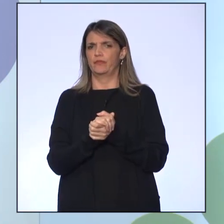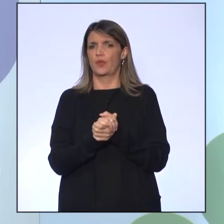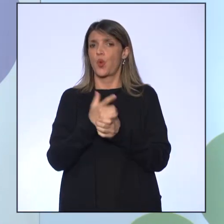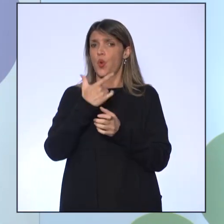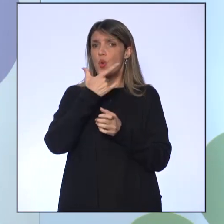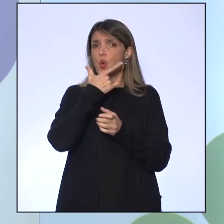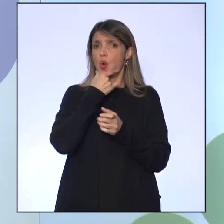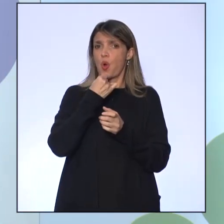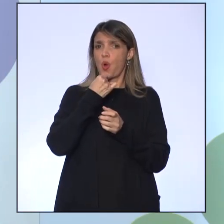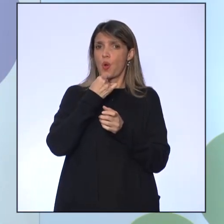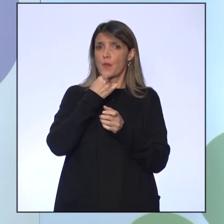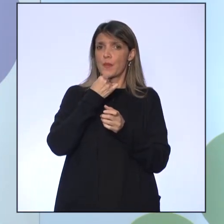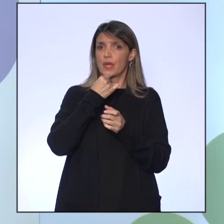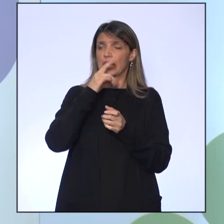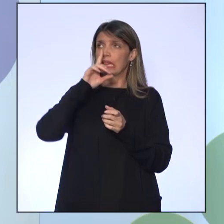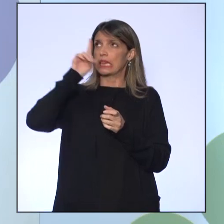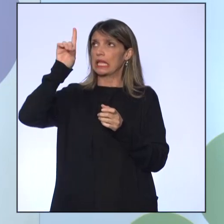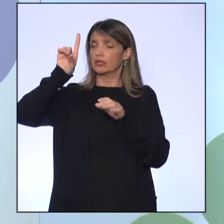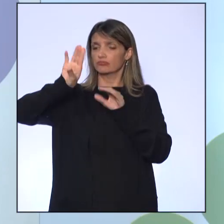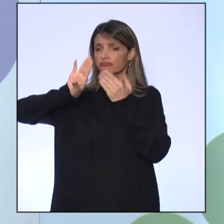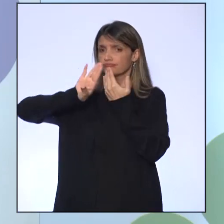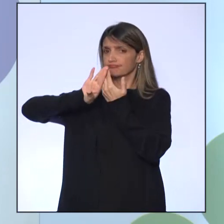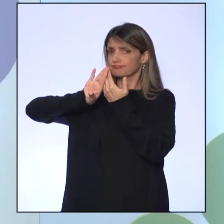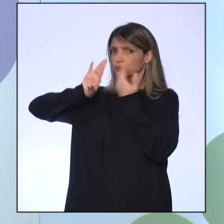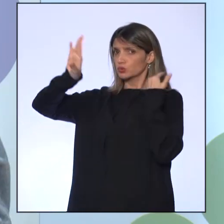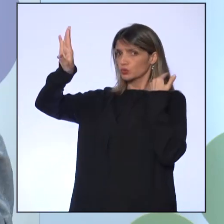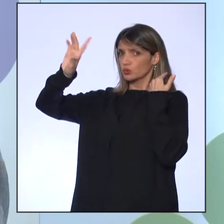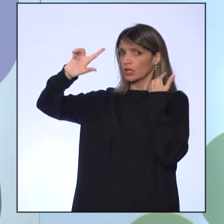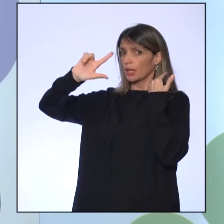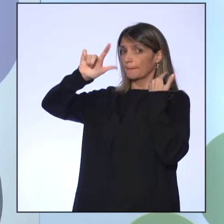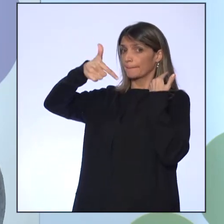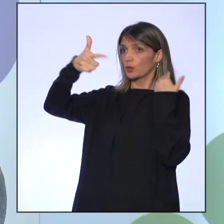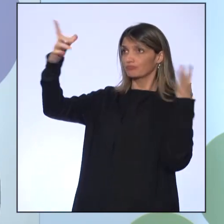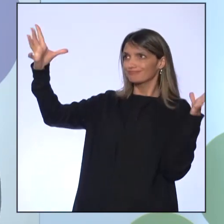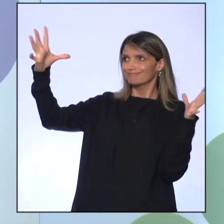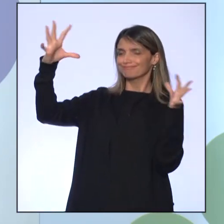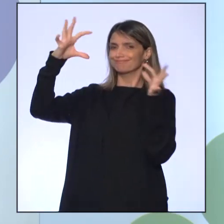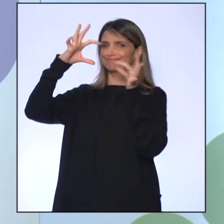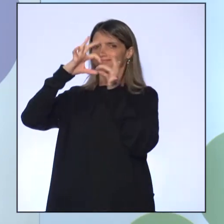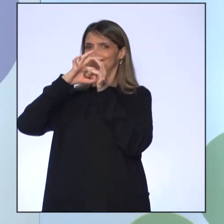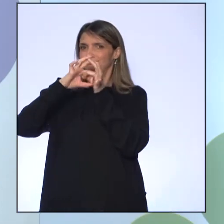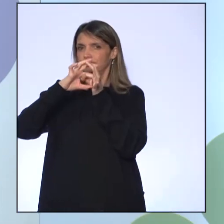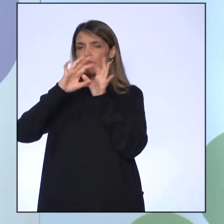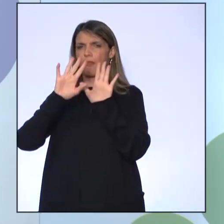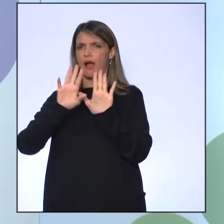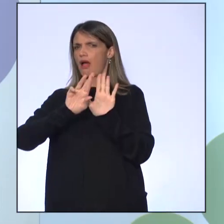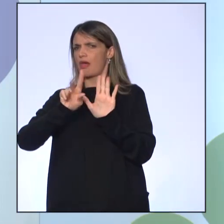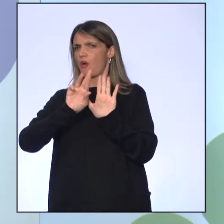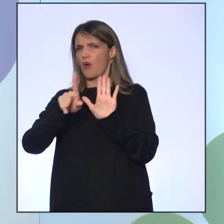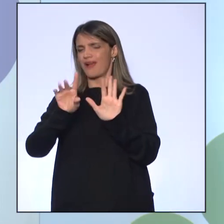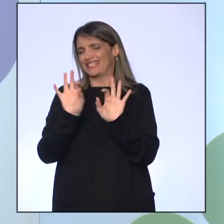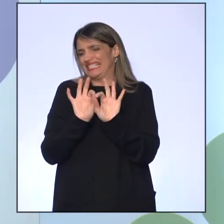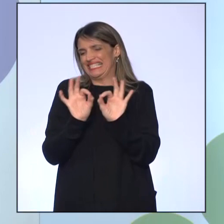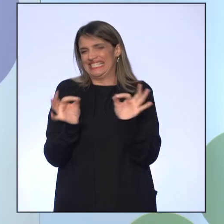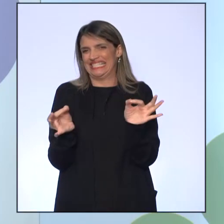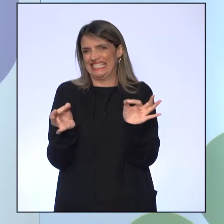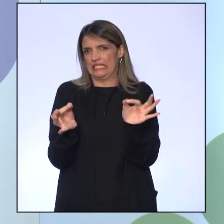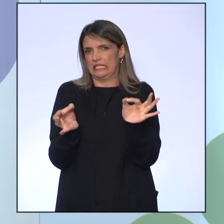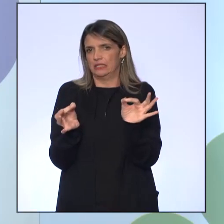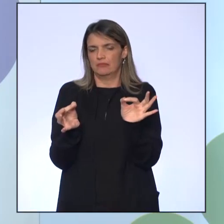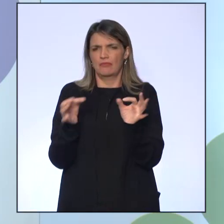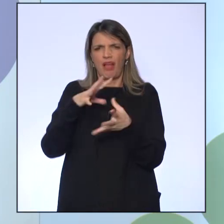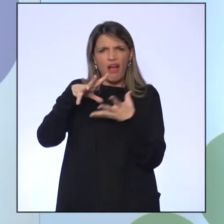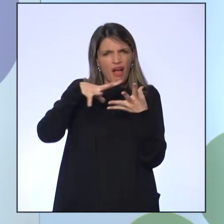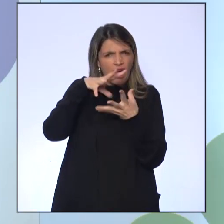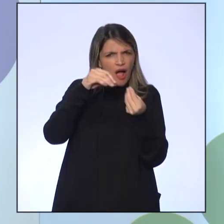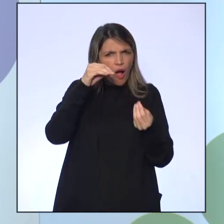se desconectaram, né? E essa reconexão, ela não é tão simples, né? E a salvação da alma tão pouco, porque